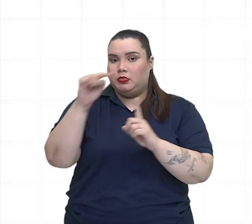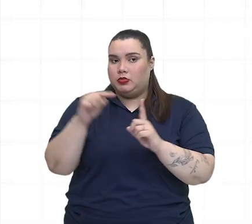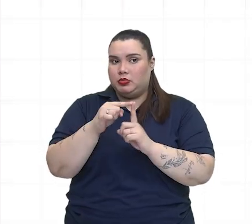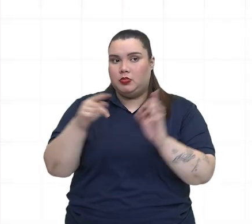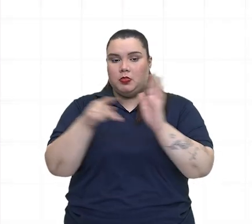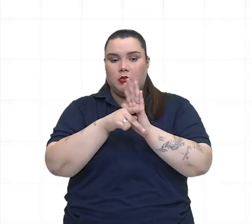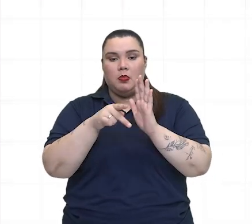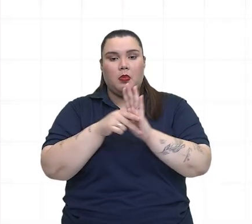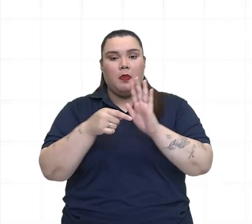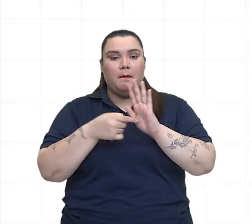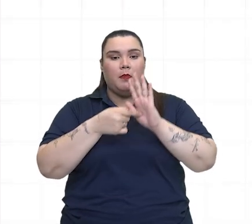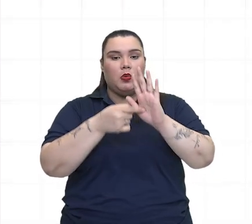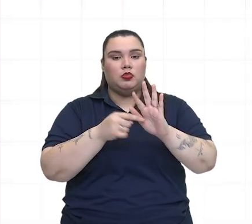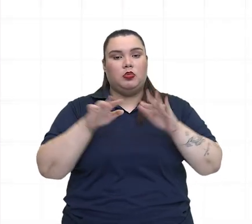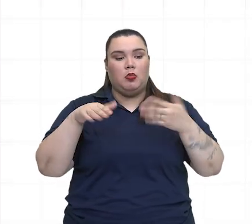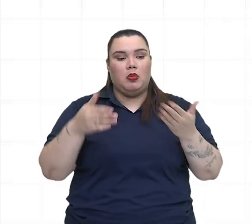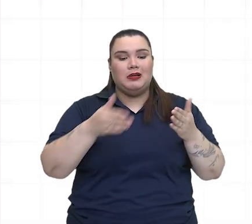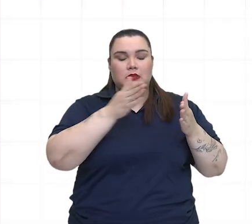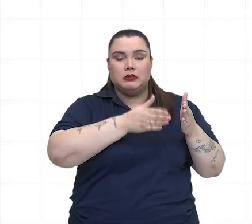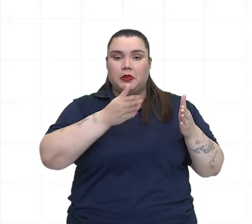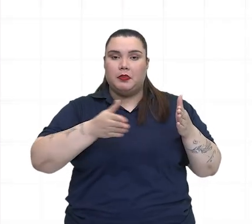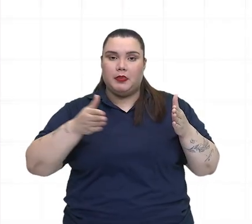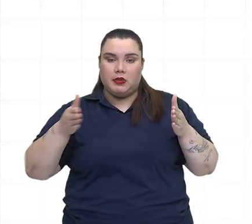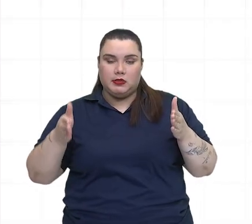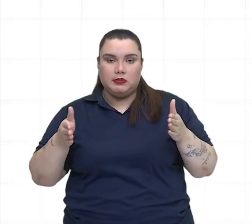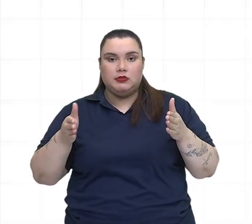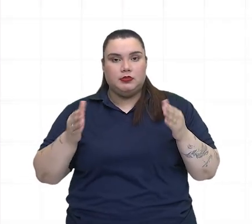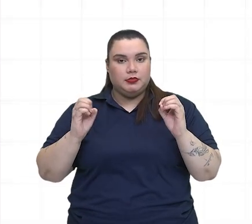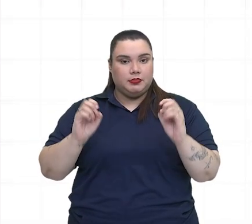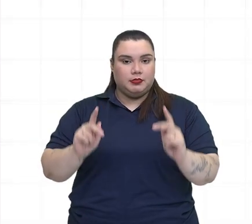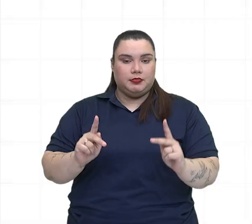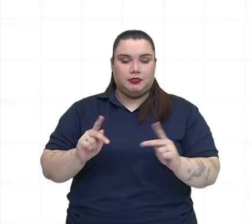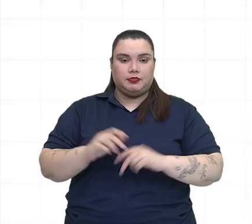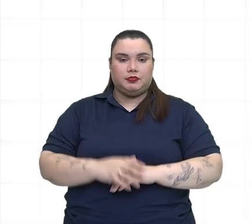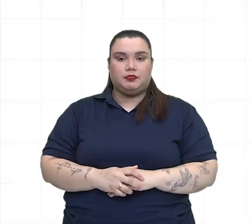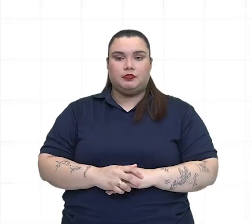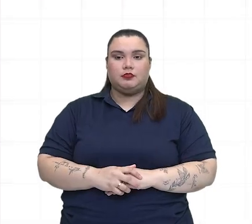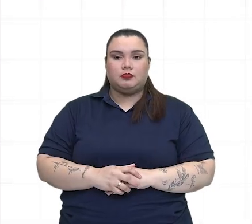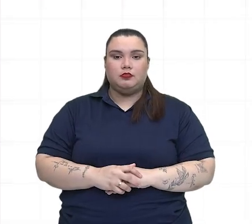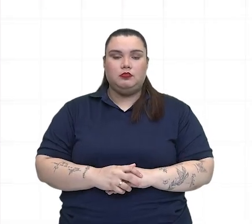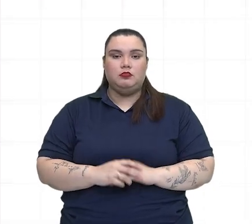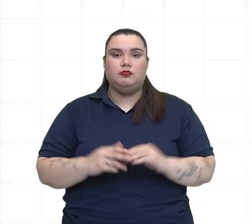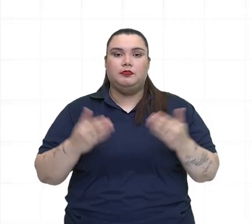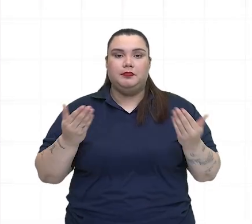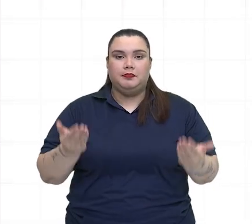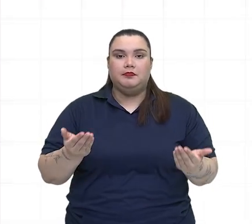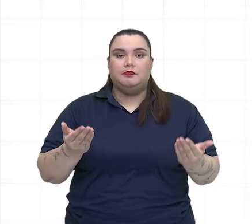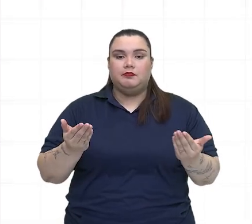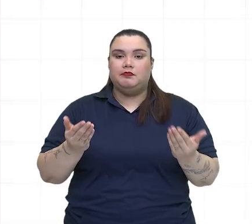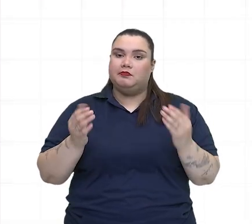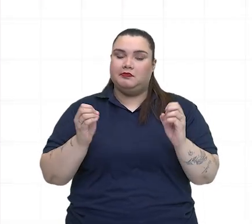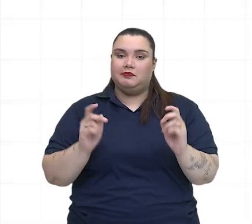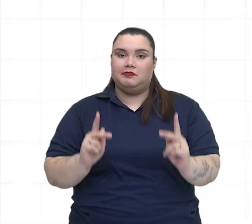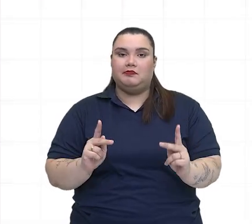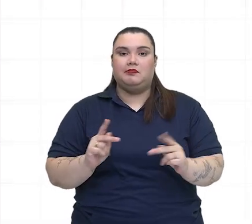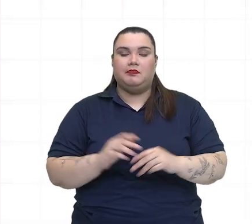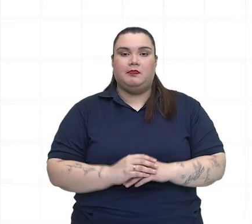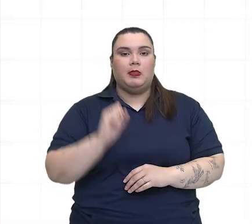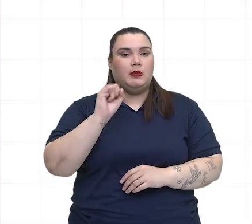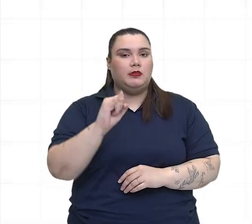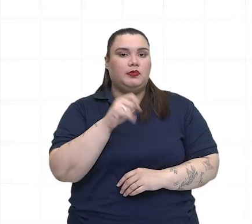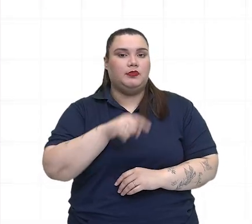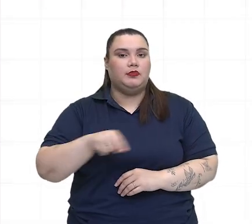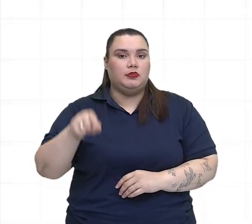A sequência de etapas, beleza? Então, muito bem, olha. Então,